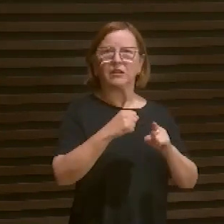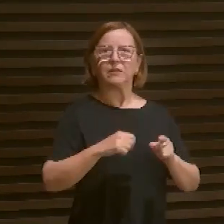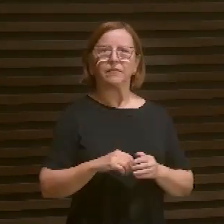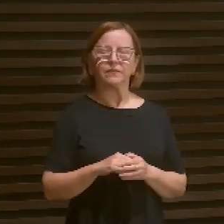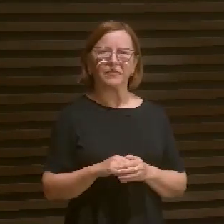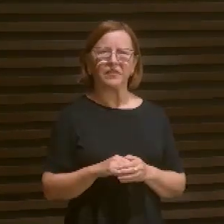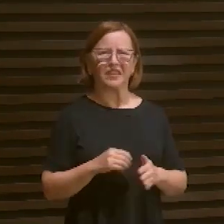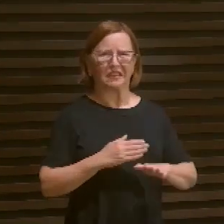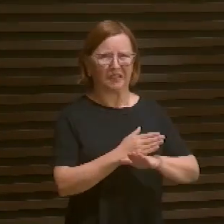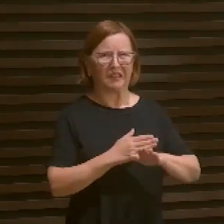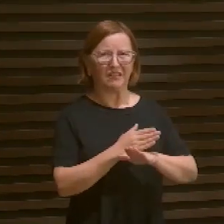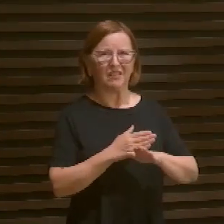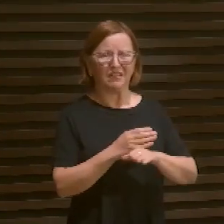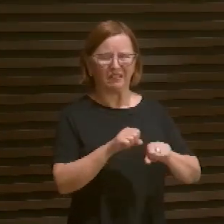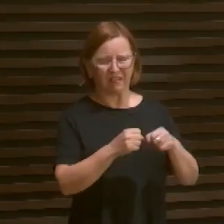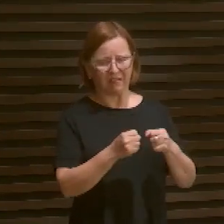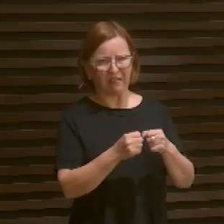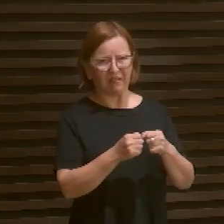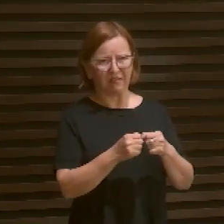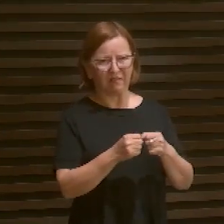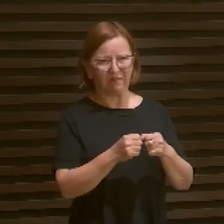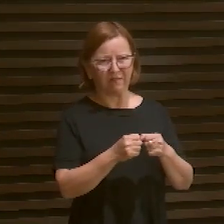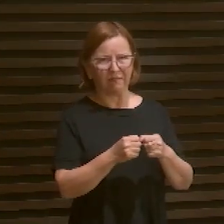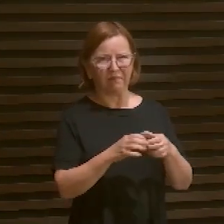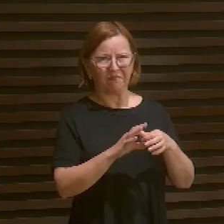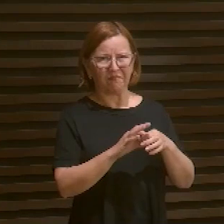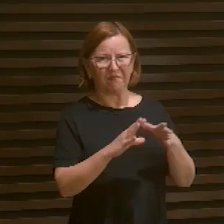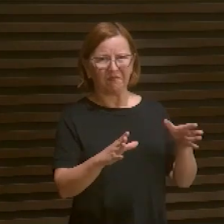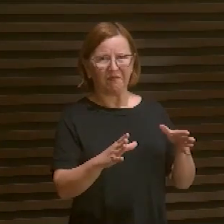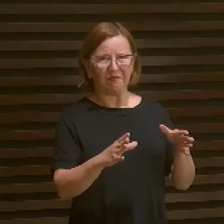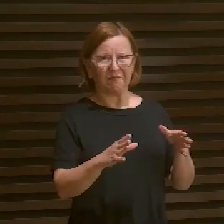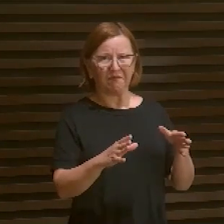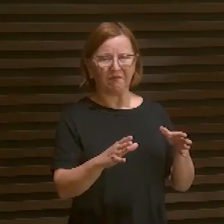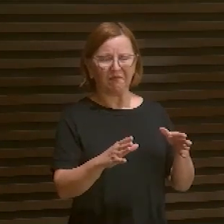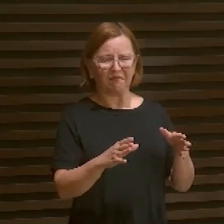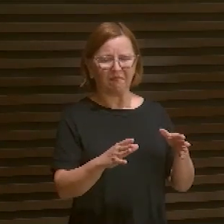o feriram e deixaram morto dentro da mata.